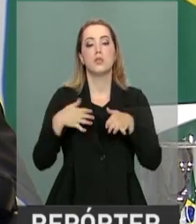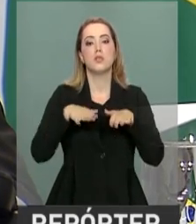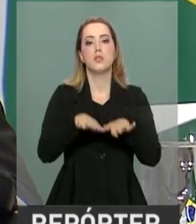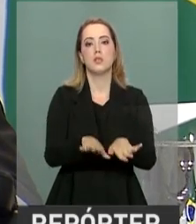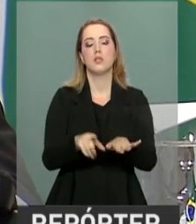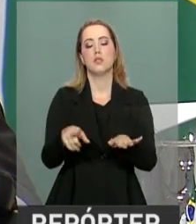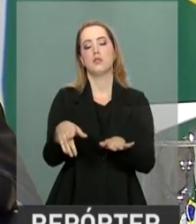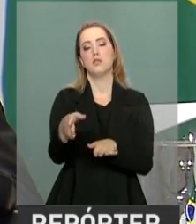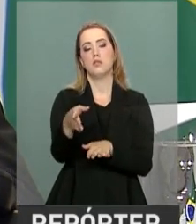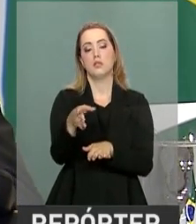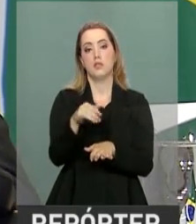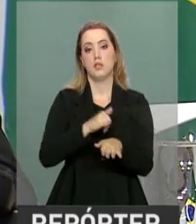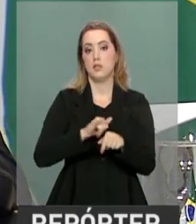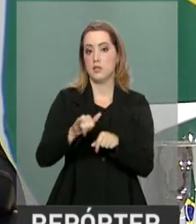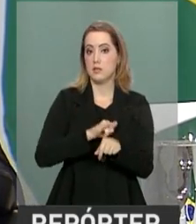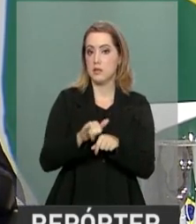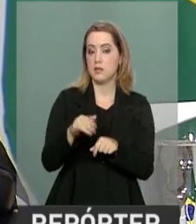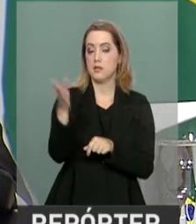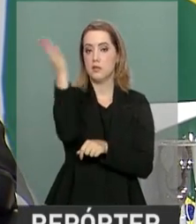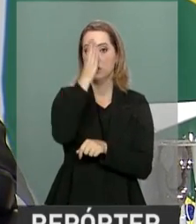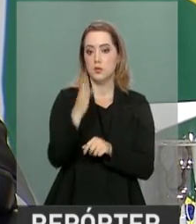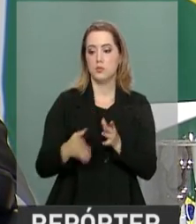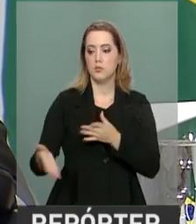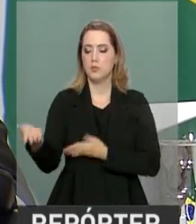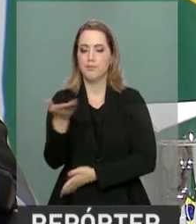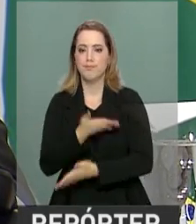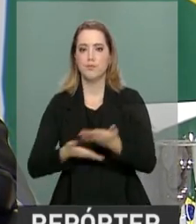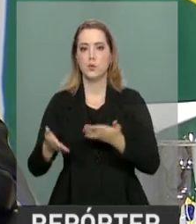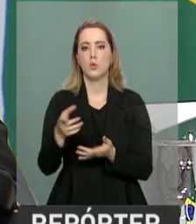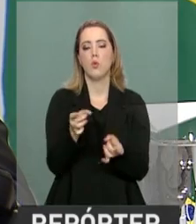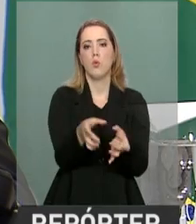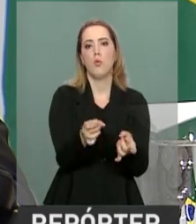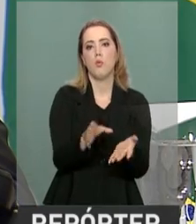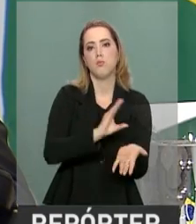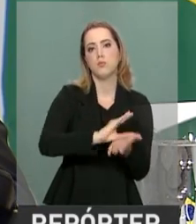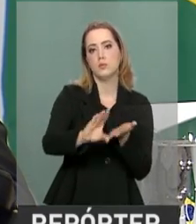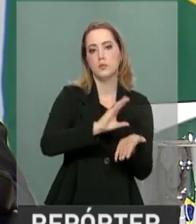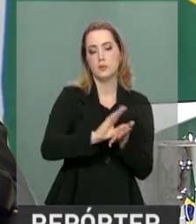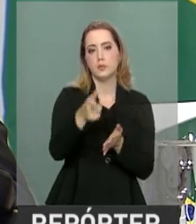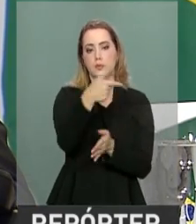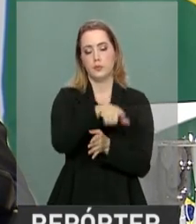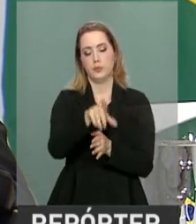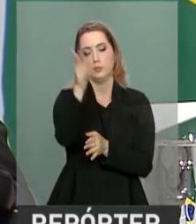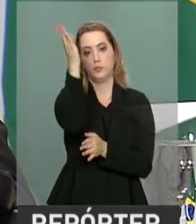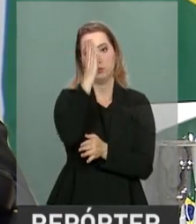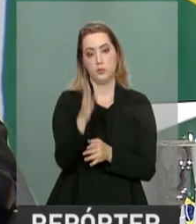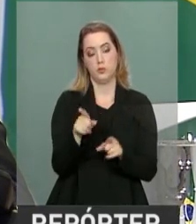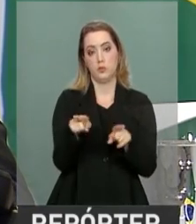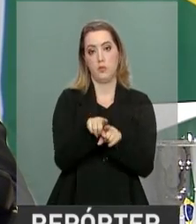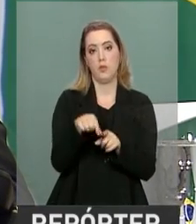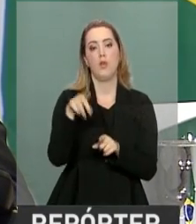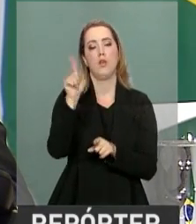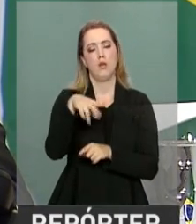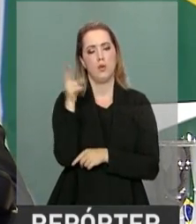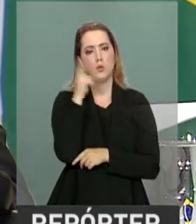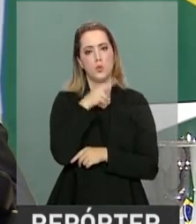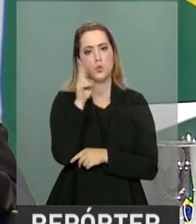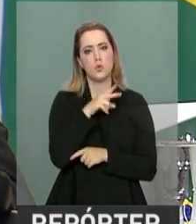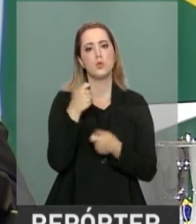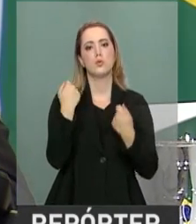Brasil nos fluxos de Comércio e investimentos internacionais é urgente explorar esse espaço porque